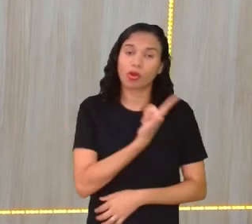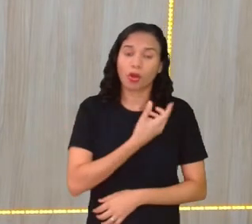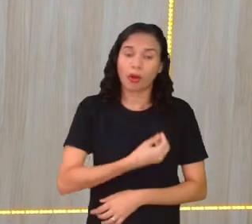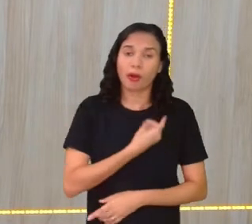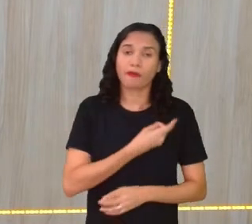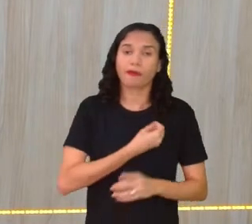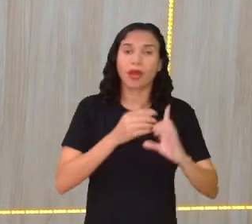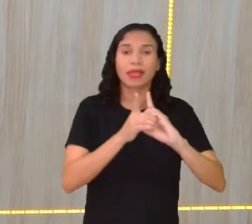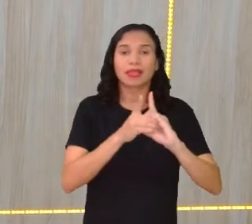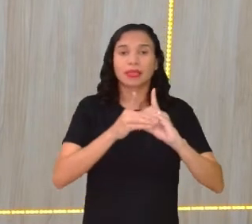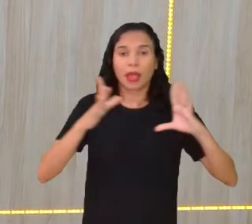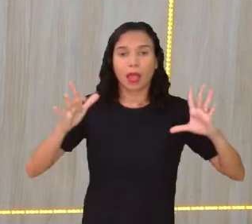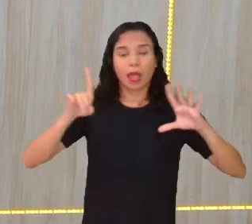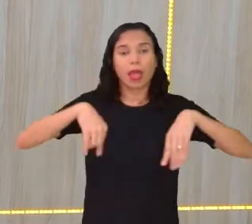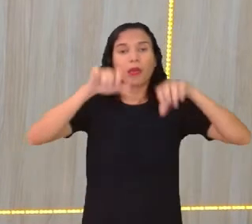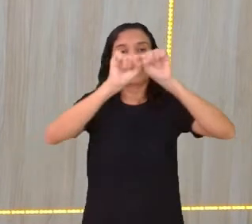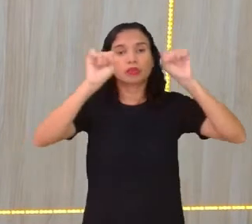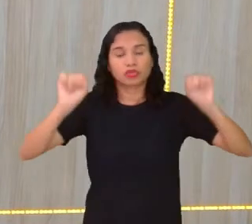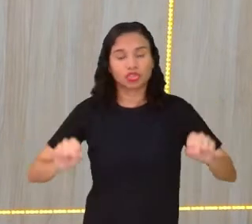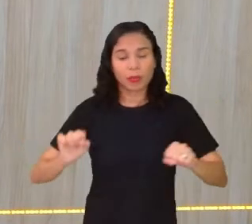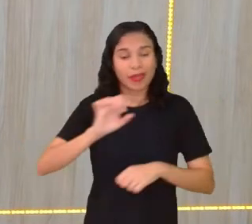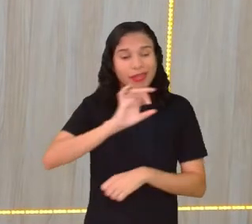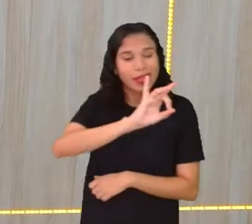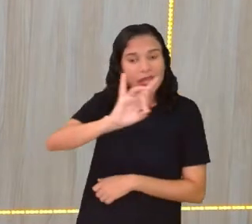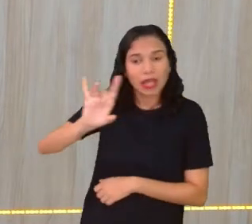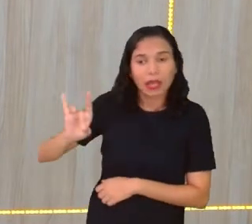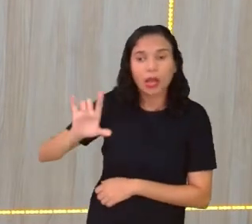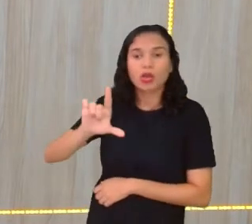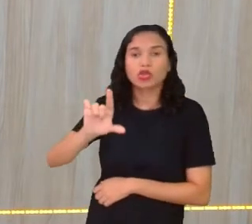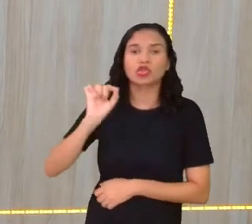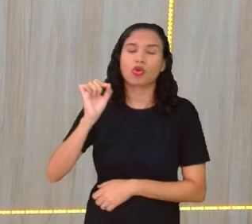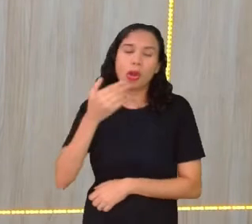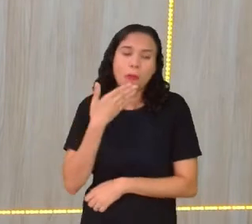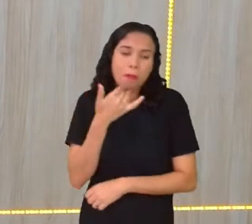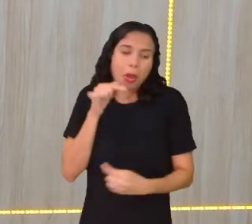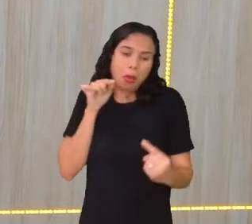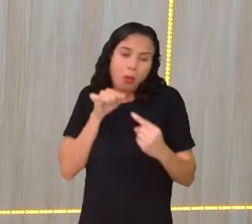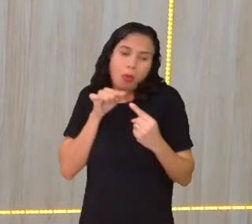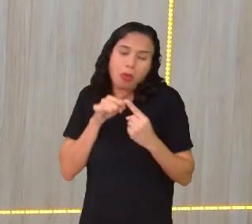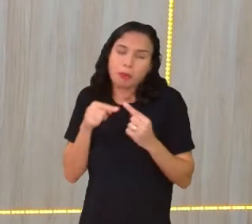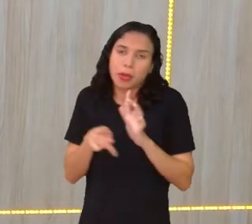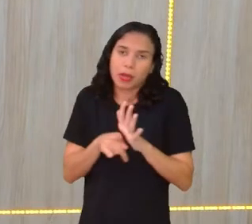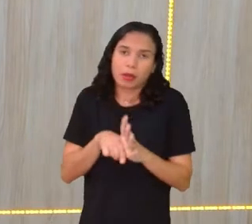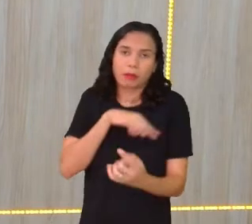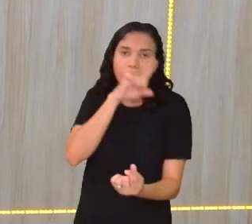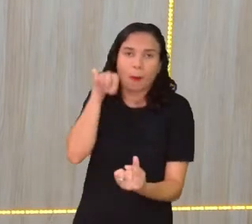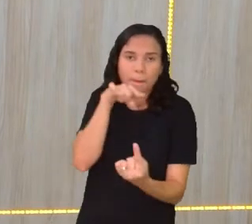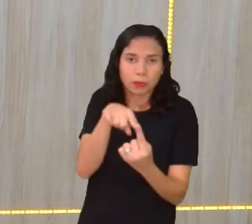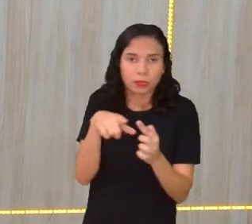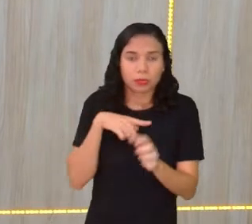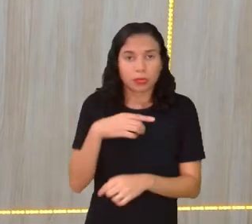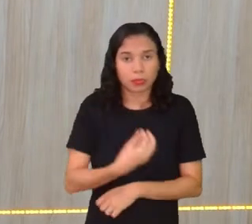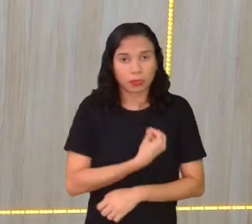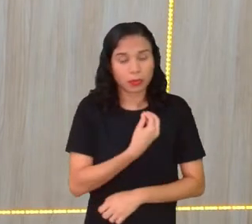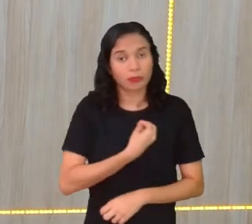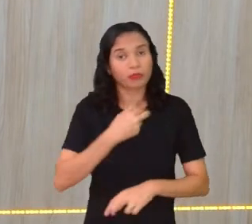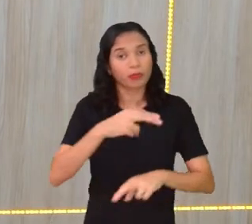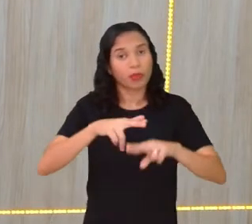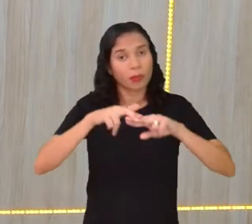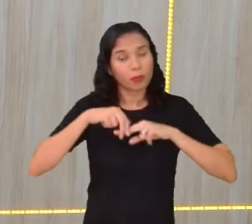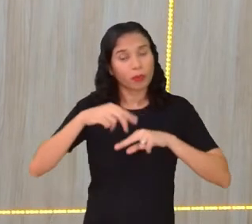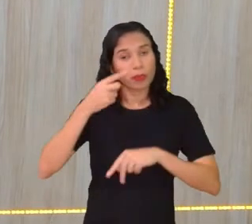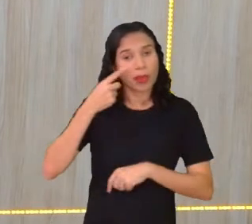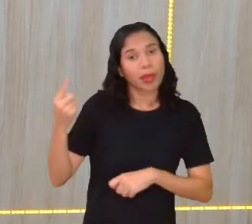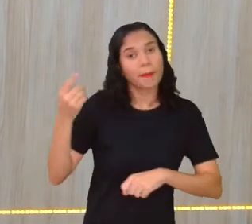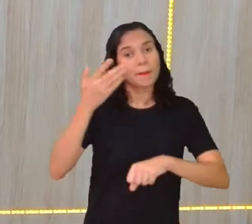democracia, é um sistema, né, onde cada um escolhe aquele que acha que combina melhor com aquilo que você pensa. Mas